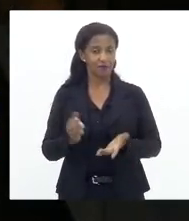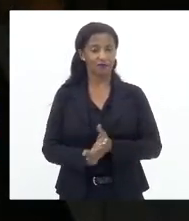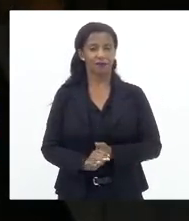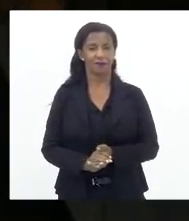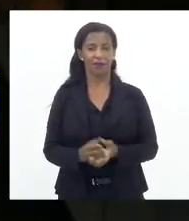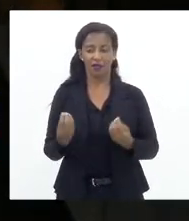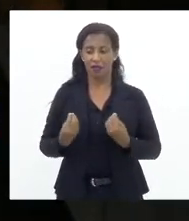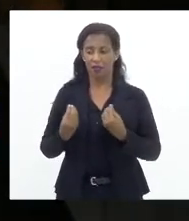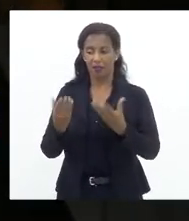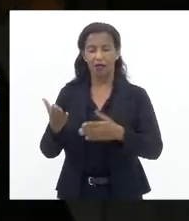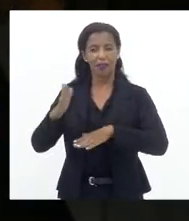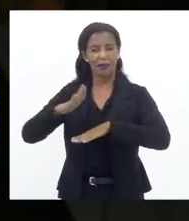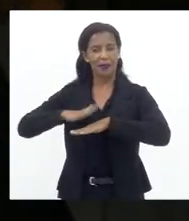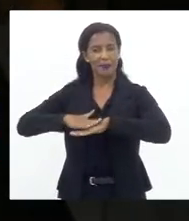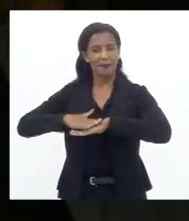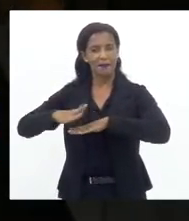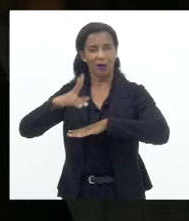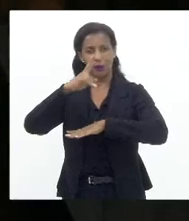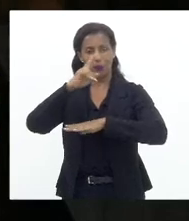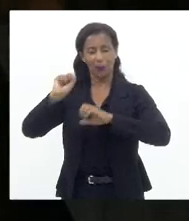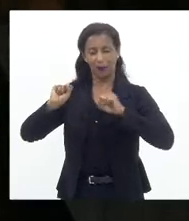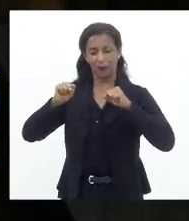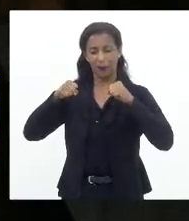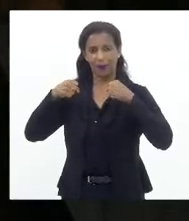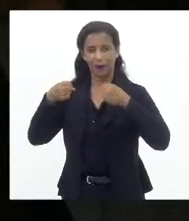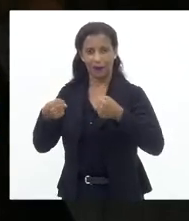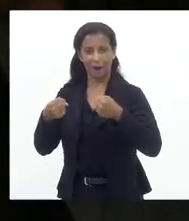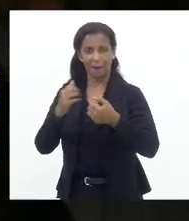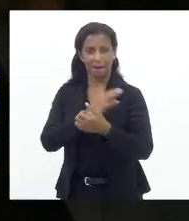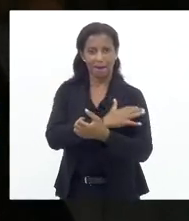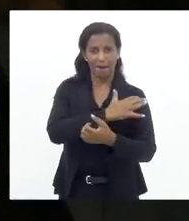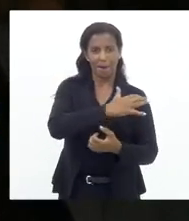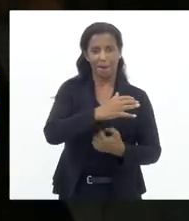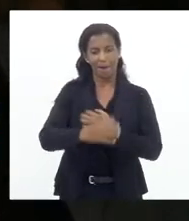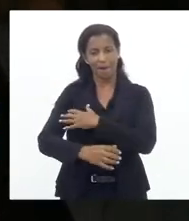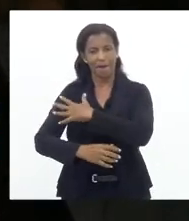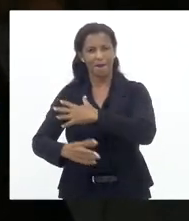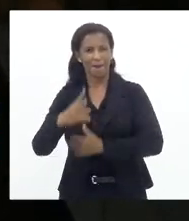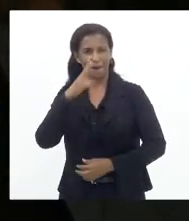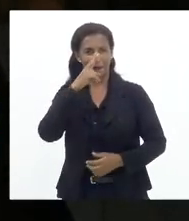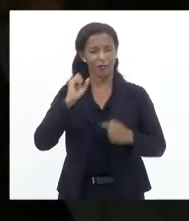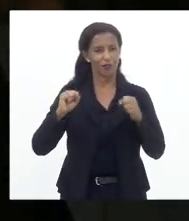a ideia mais densidade as suas mãos musculatura